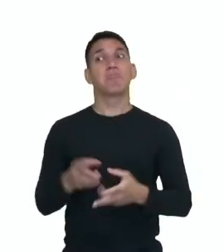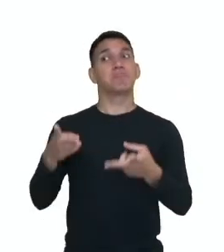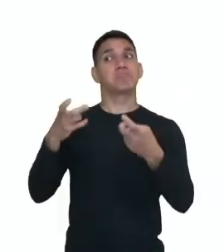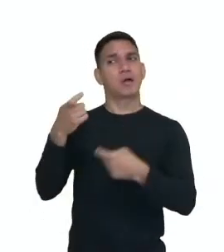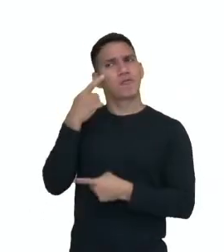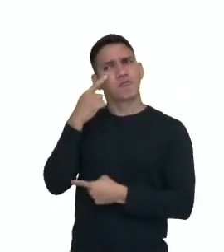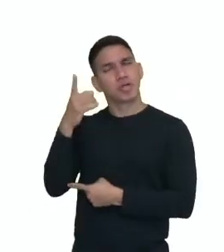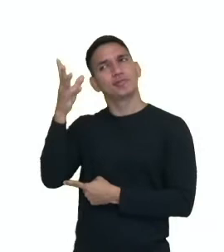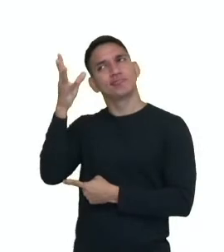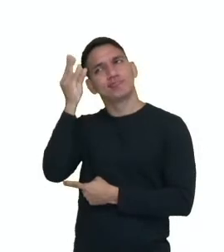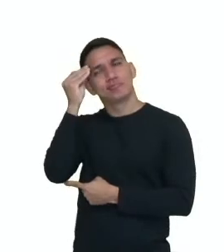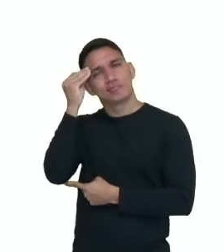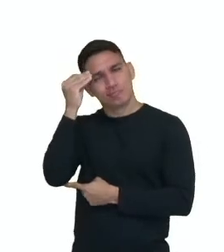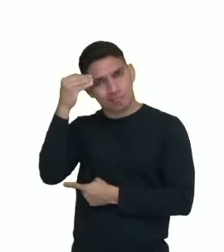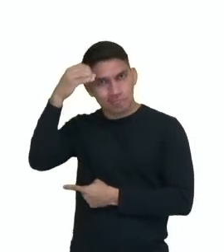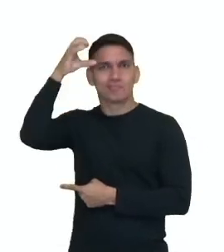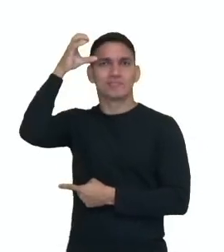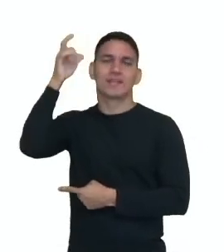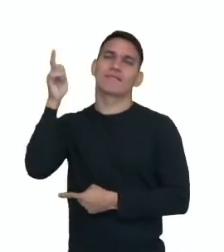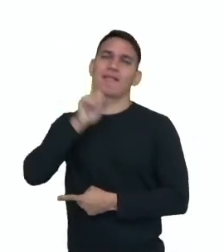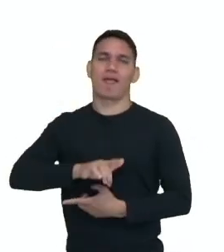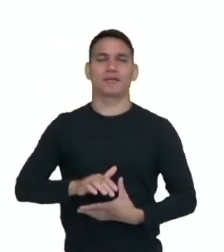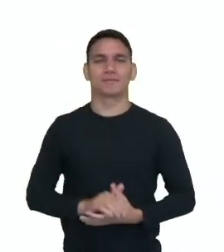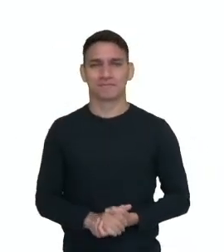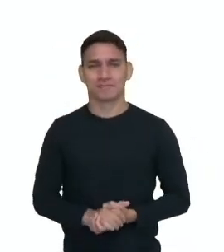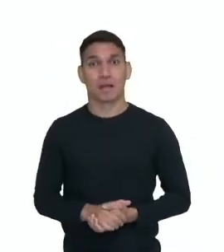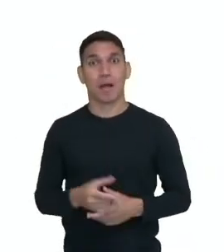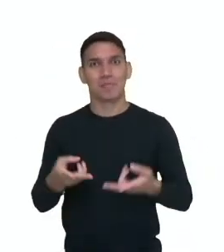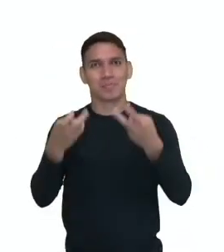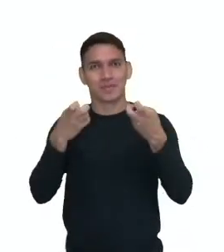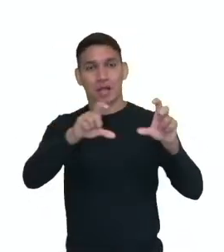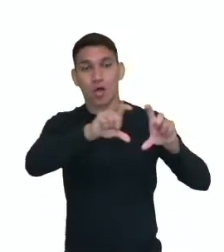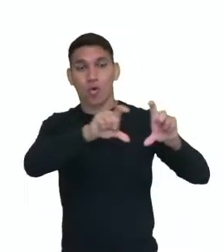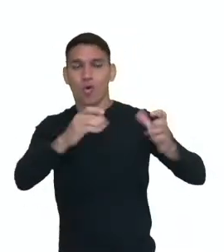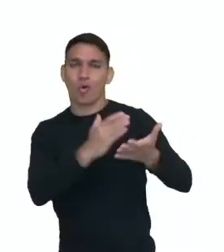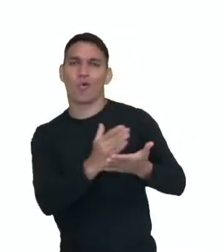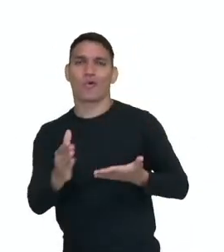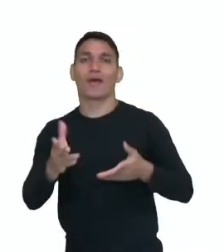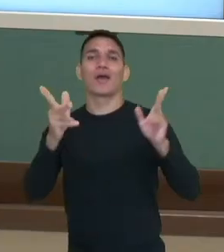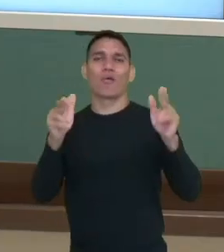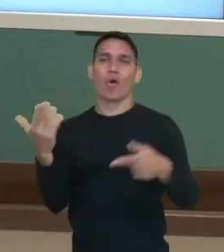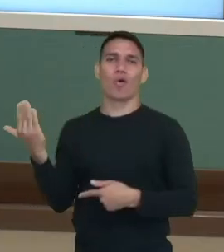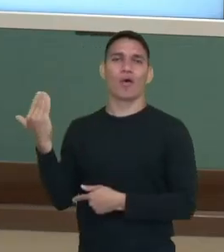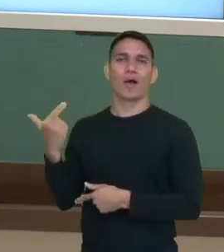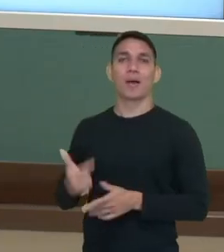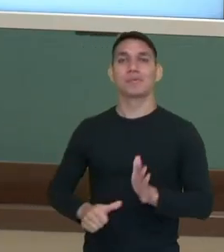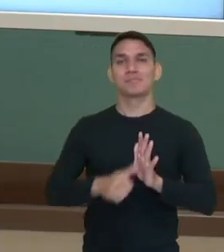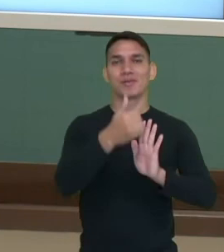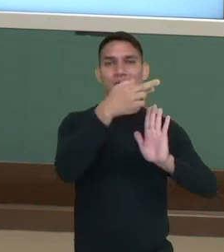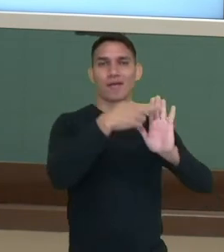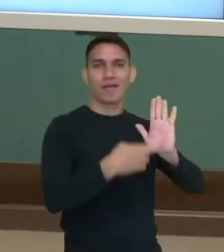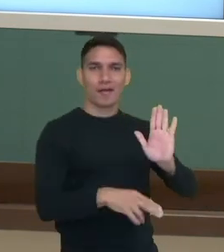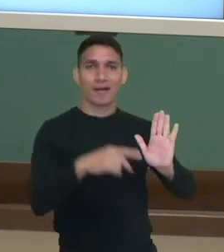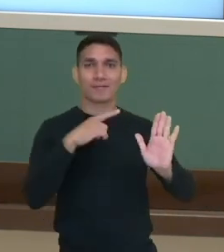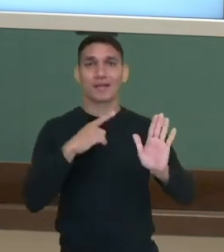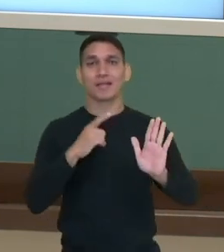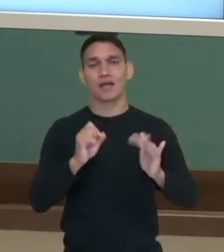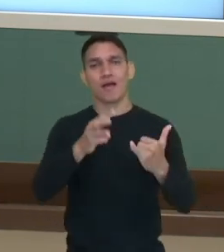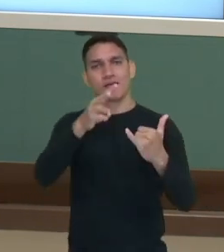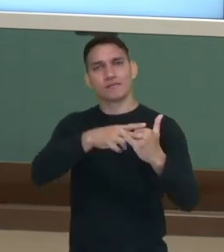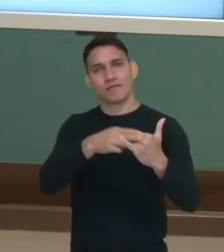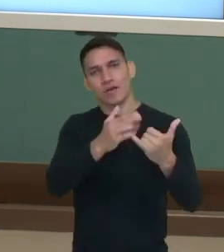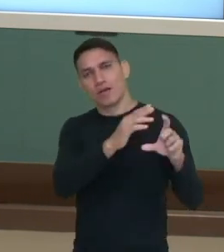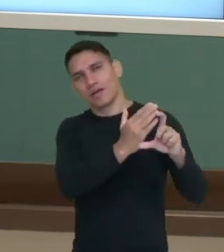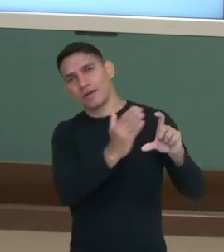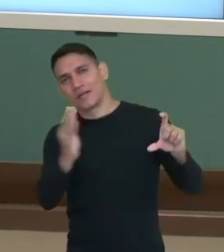estamos iniciando uma outra oração. Então voltamos até mesmo à primeira regra aqui que tínhamos visto